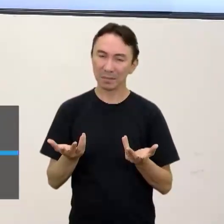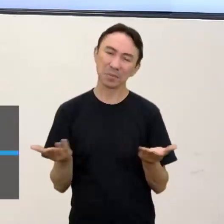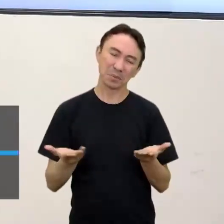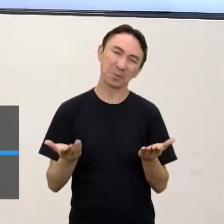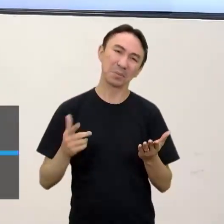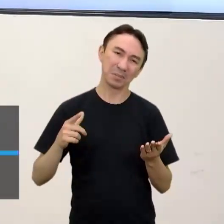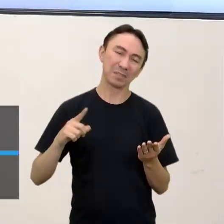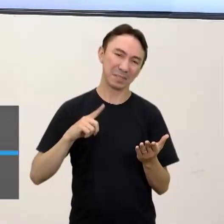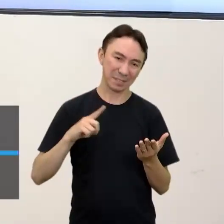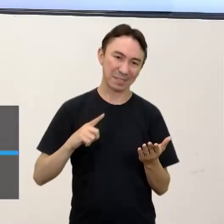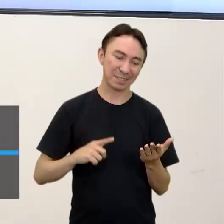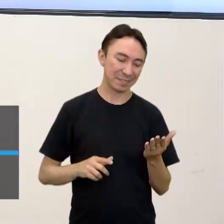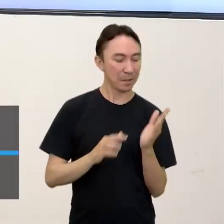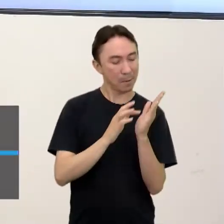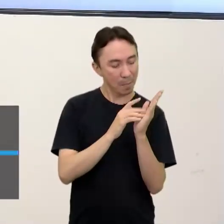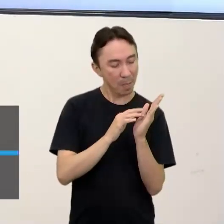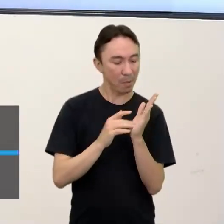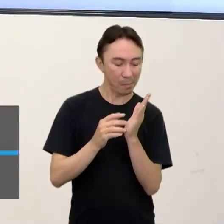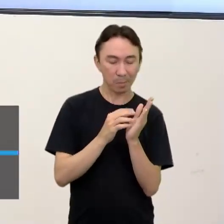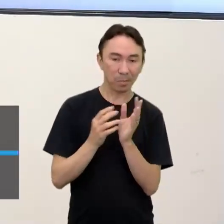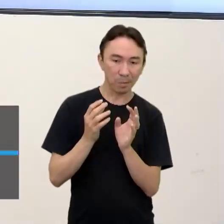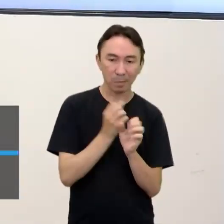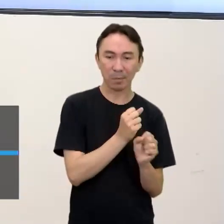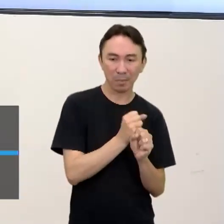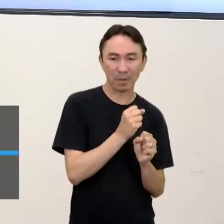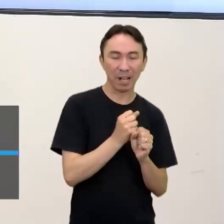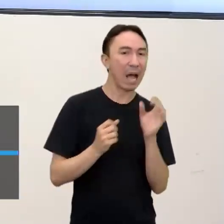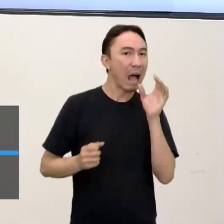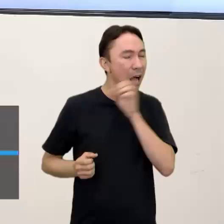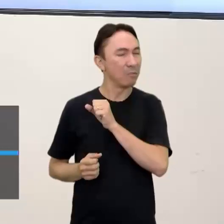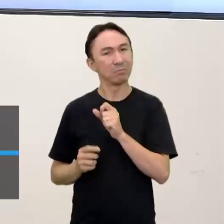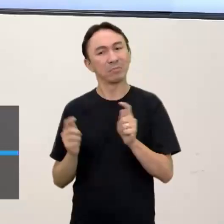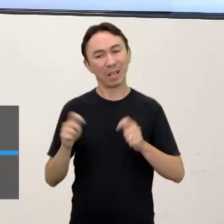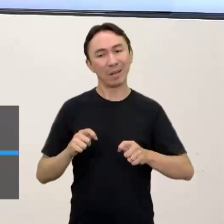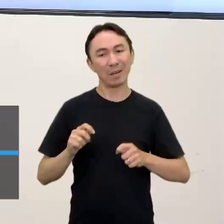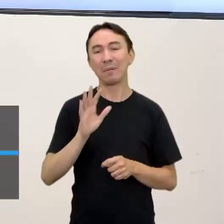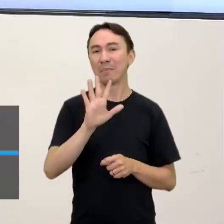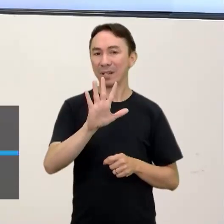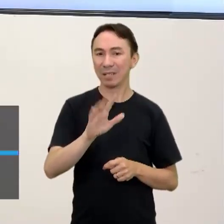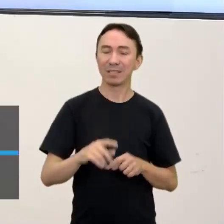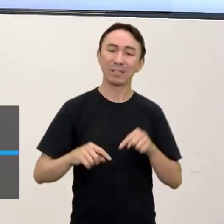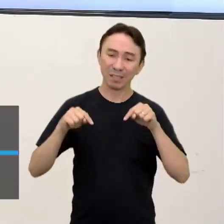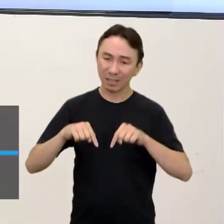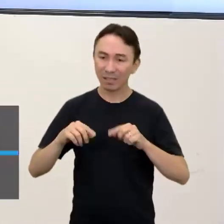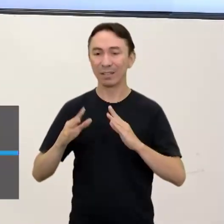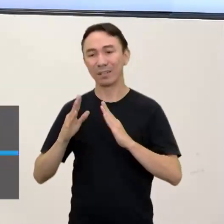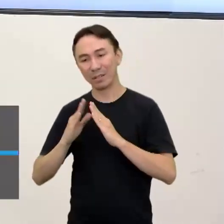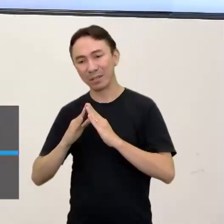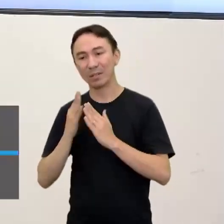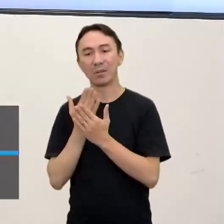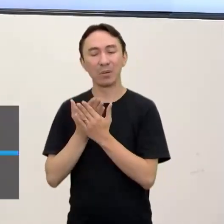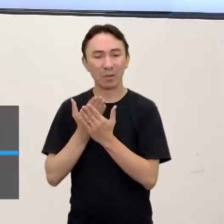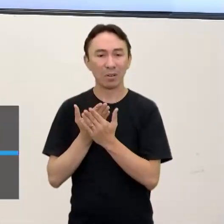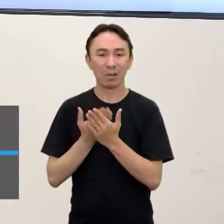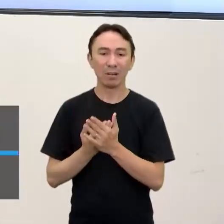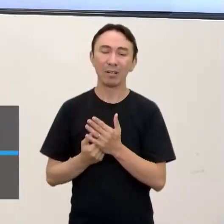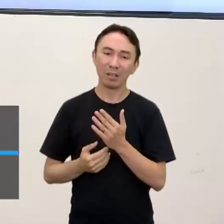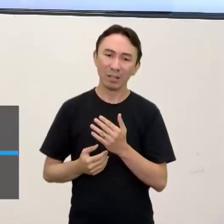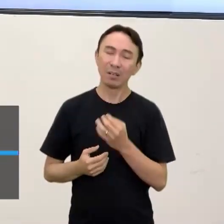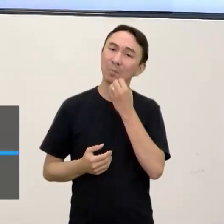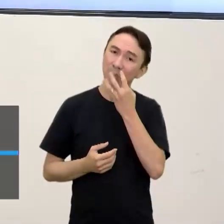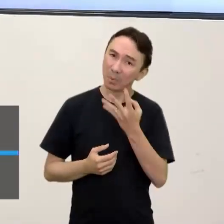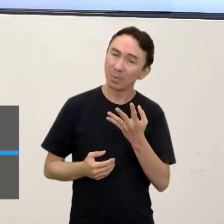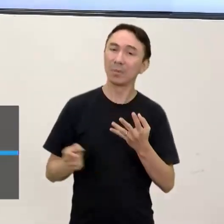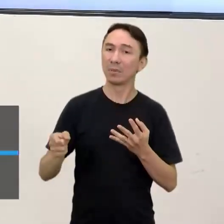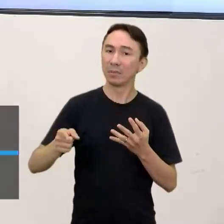calculadoras, tem um monte de mecanismos para fazer contas mais rapidamente, mas aqui na escola, né, quando a gente estuda, é bom a gente fazer a mão